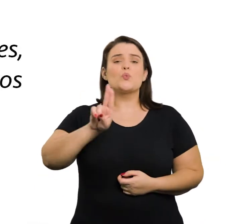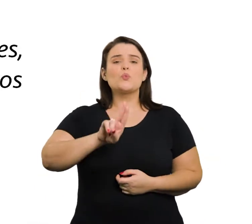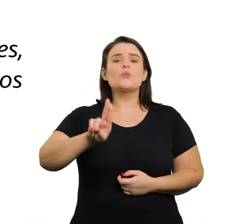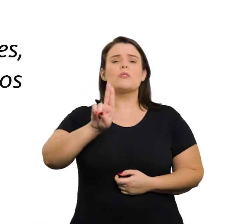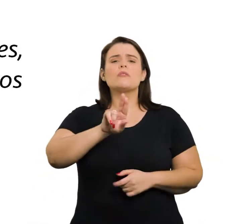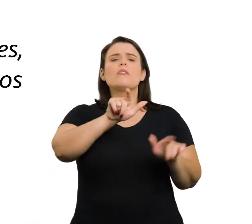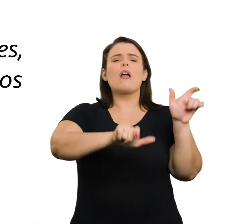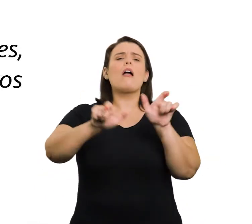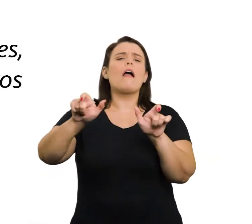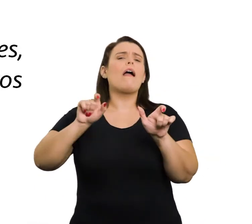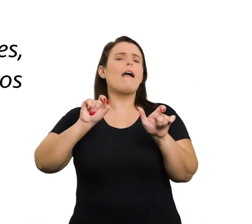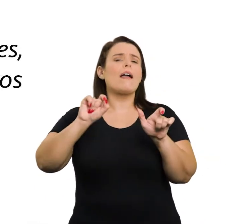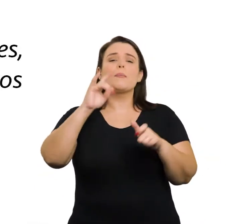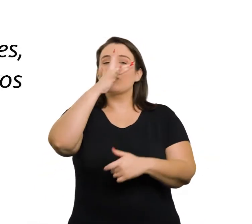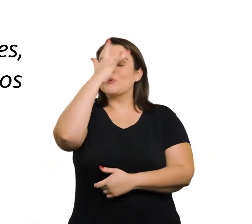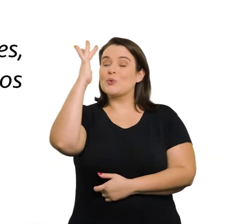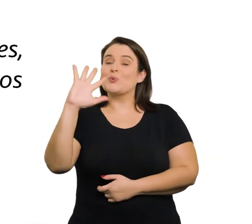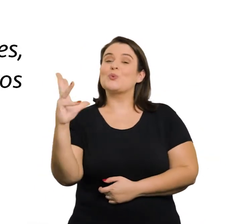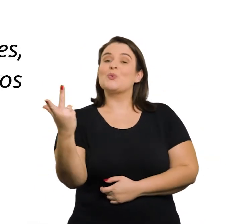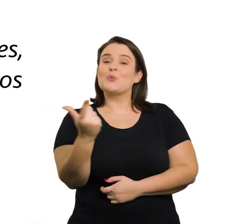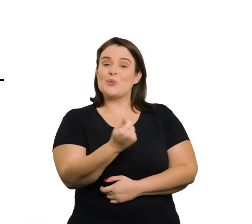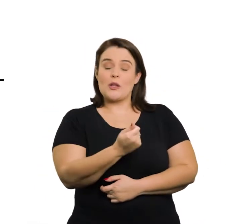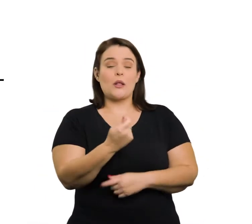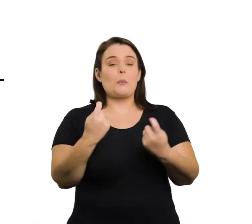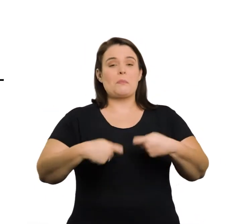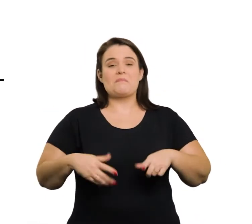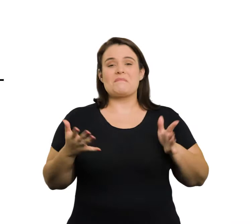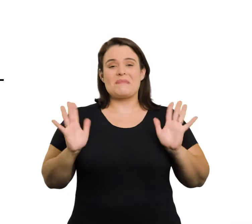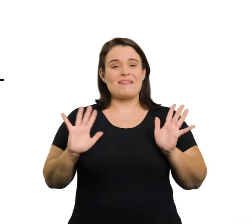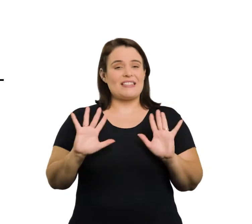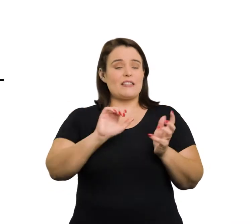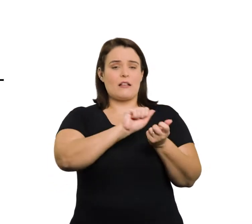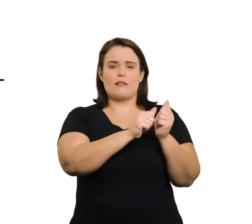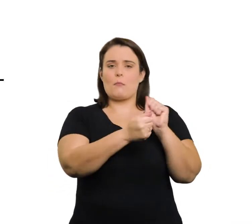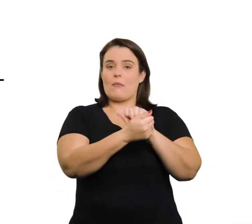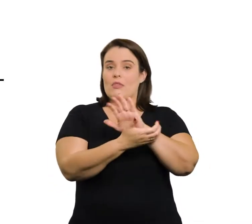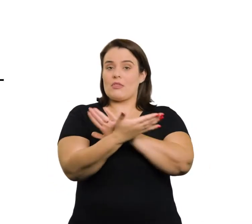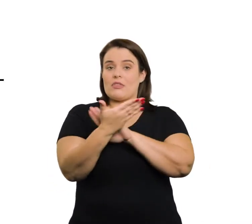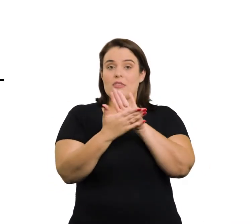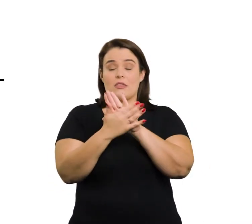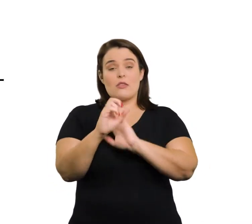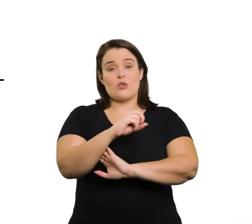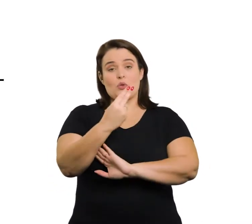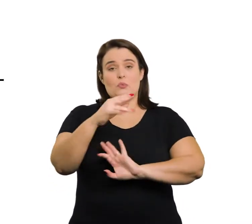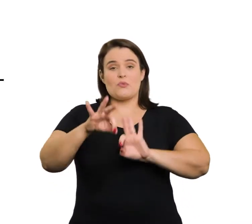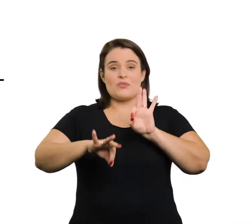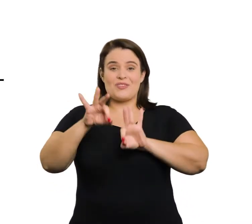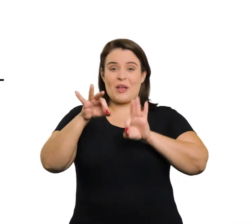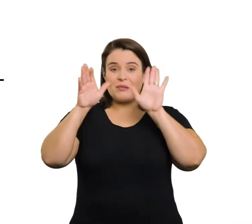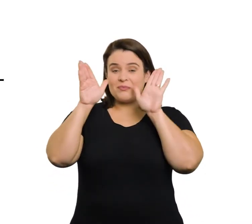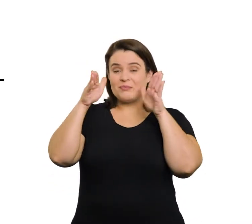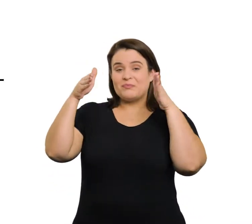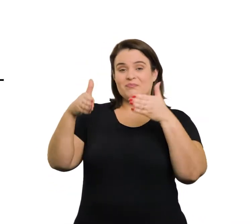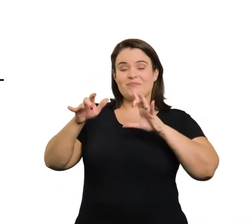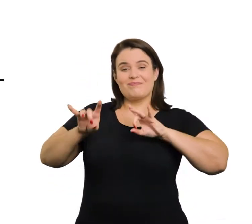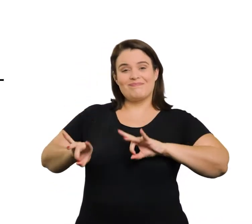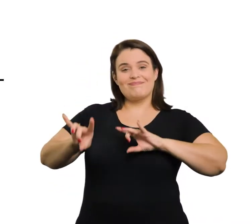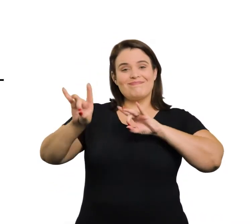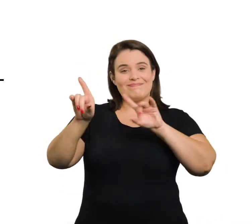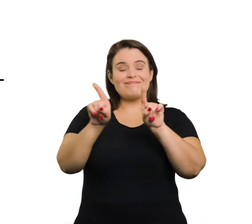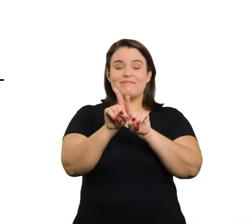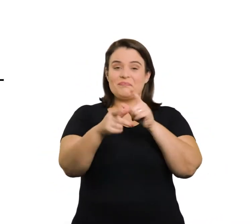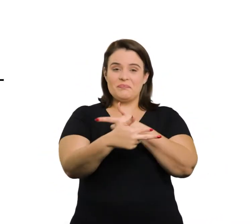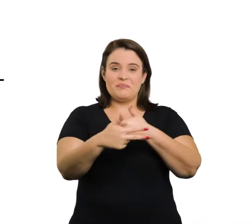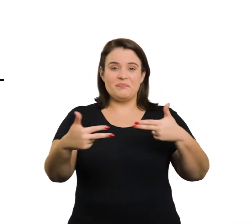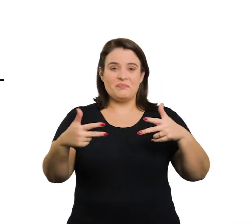a serem usados por todas as pessoas sem necessidade de adaptação ou de projeto específico,